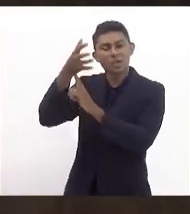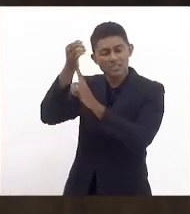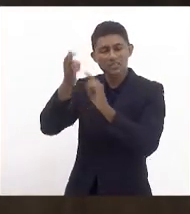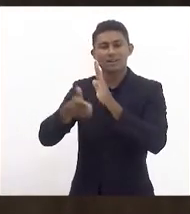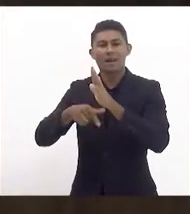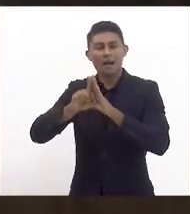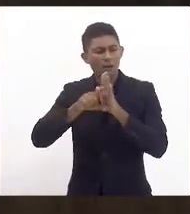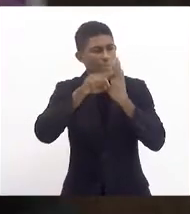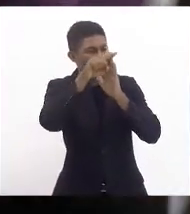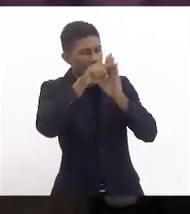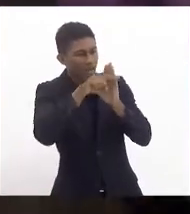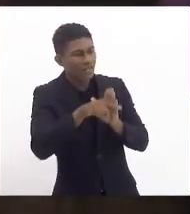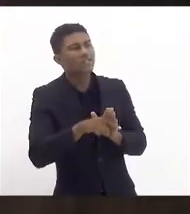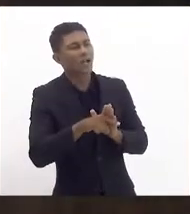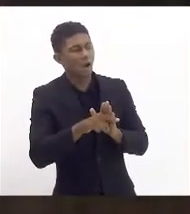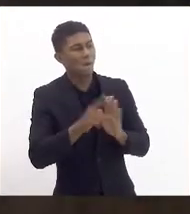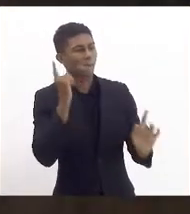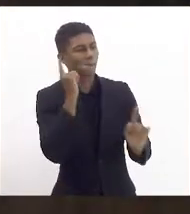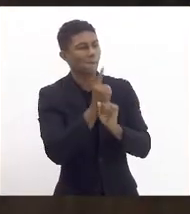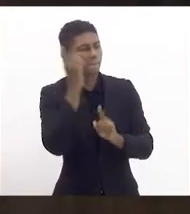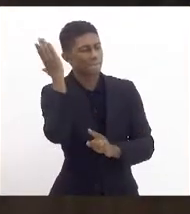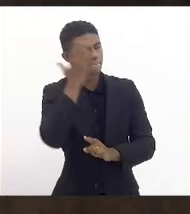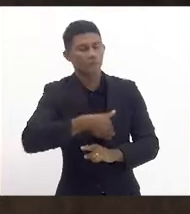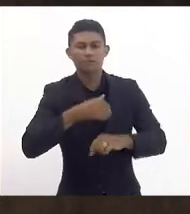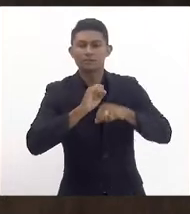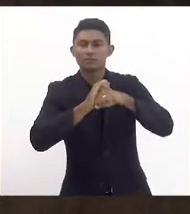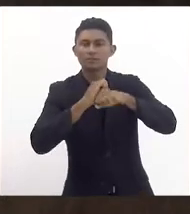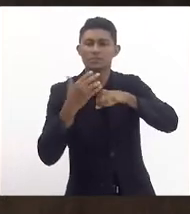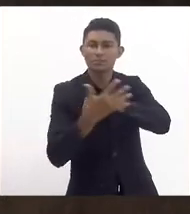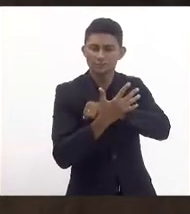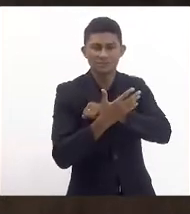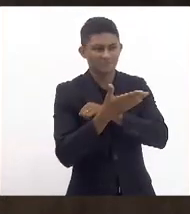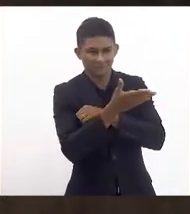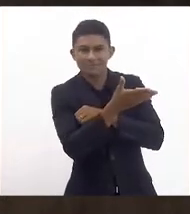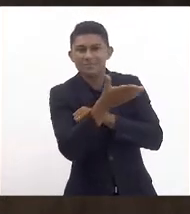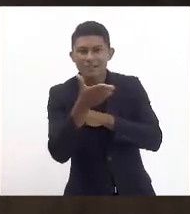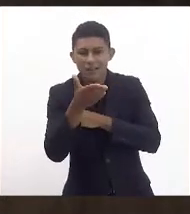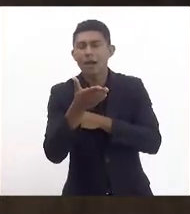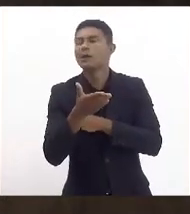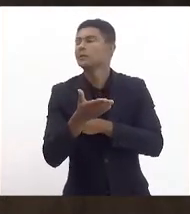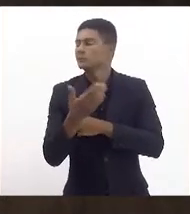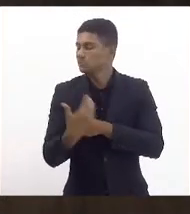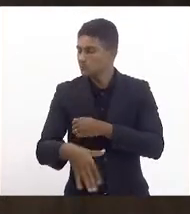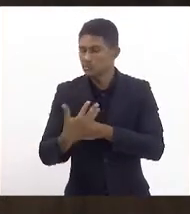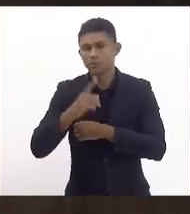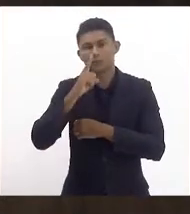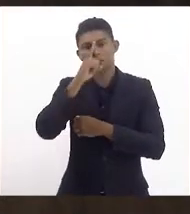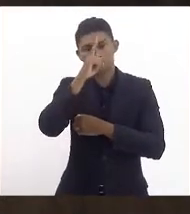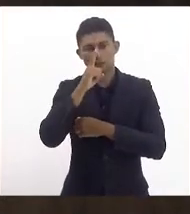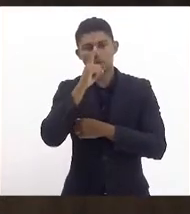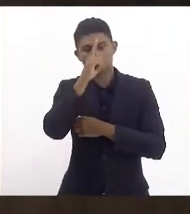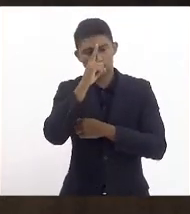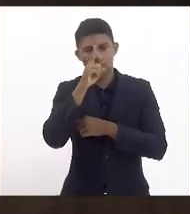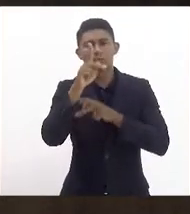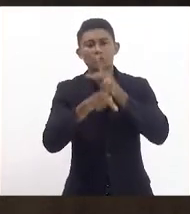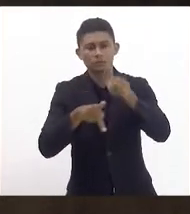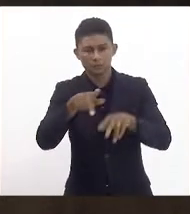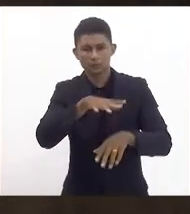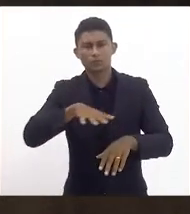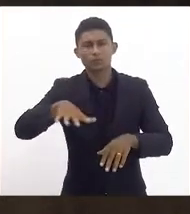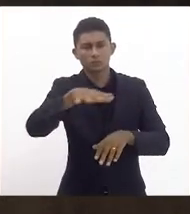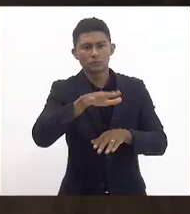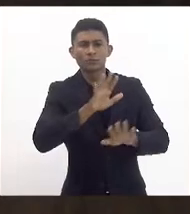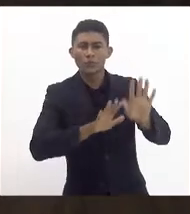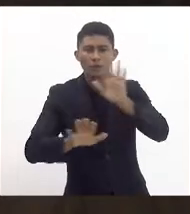que demonstram o quanto essa doença da Covid-19 ela é danosa para toda a população,